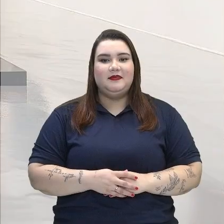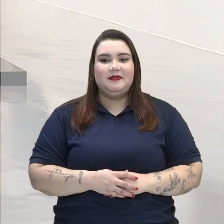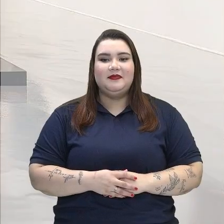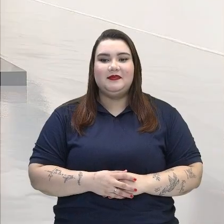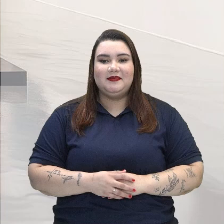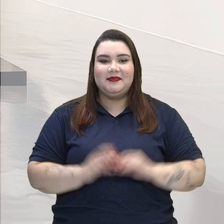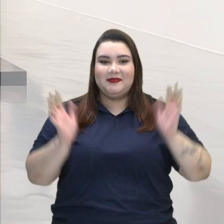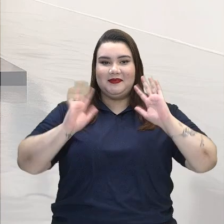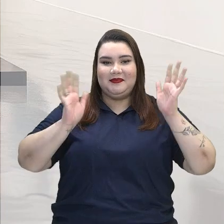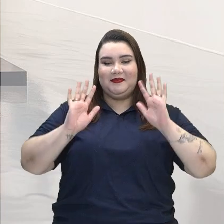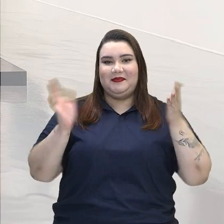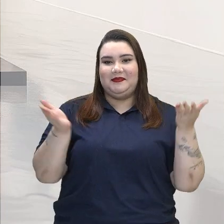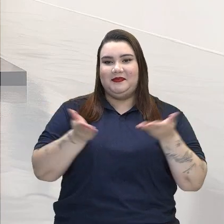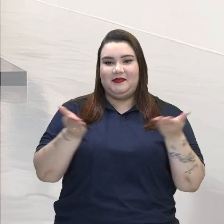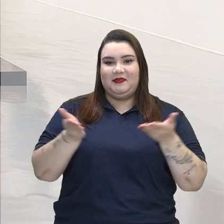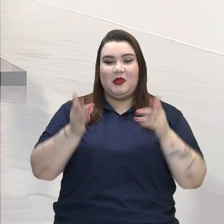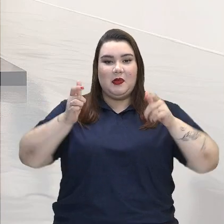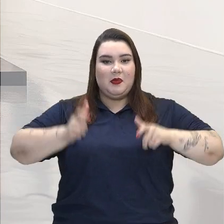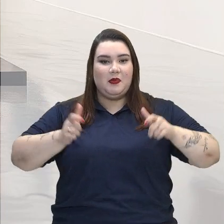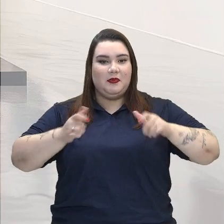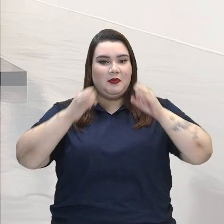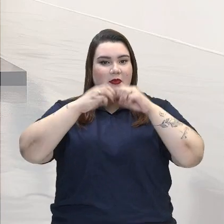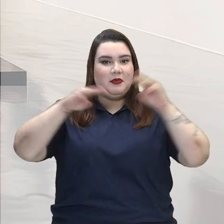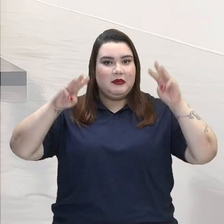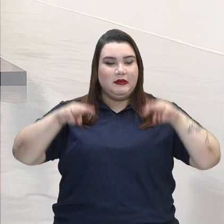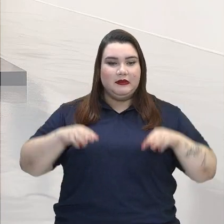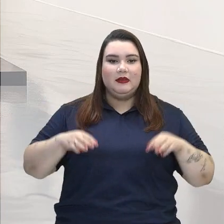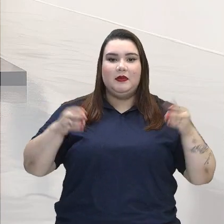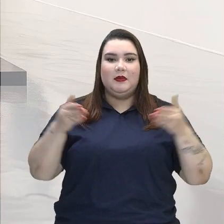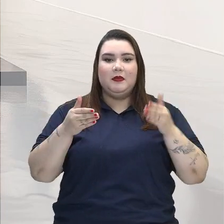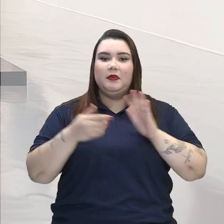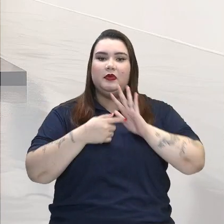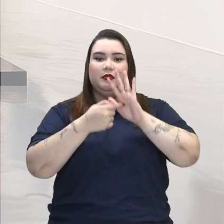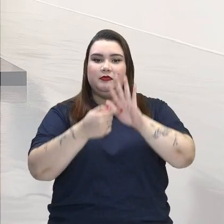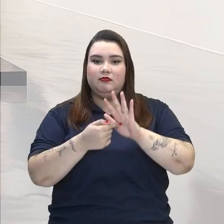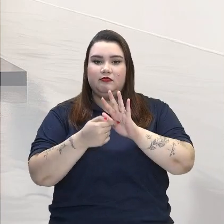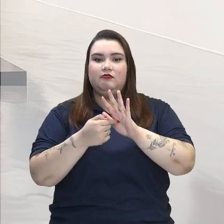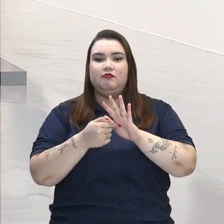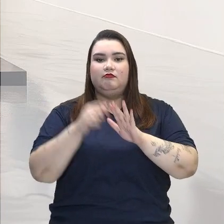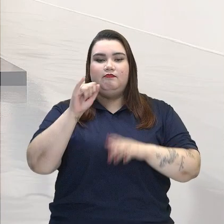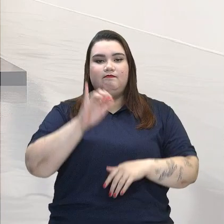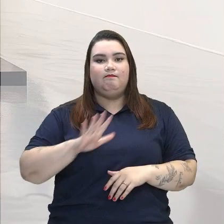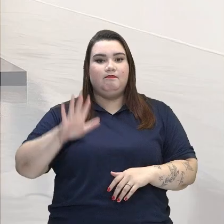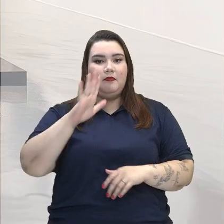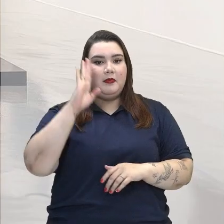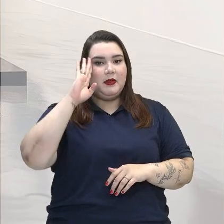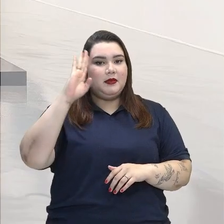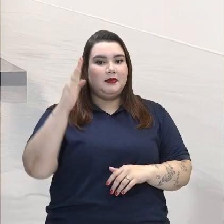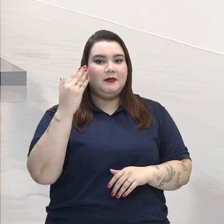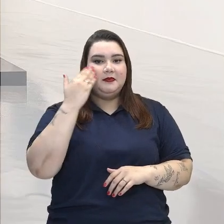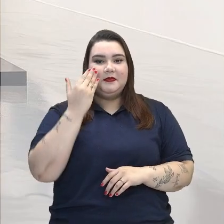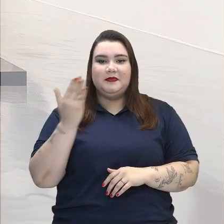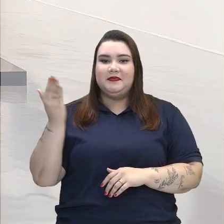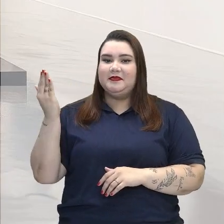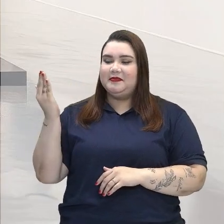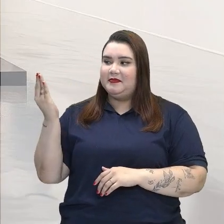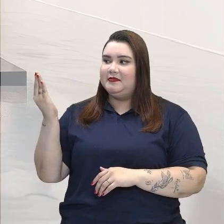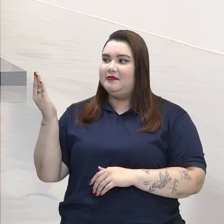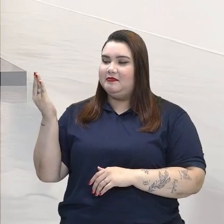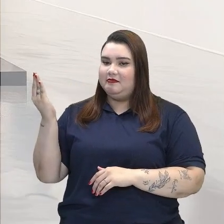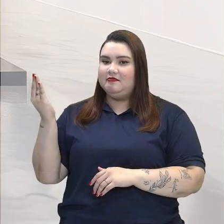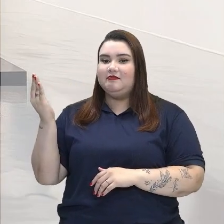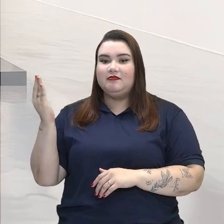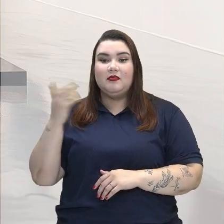Olá, estamos aqui então em uma galeria, vejam vocês, e como um quadro principal, nós temos a imagem,